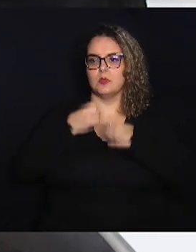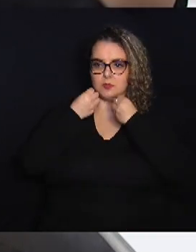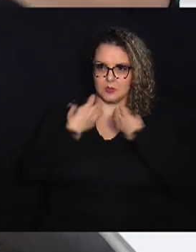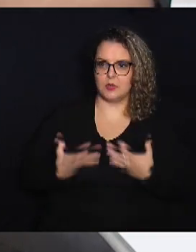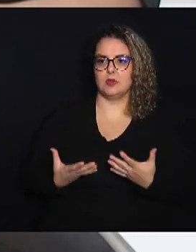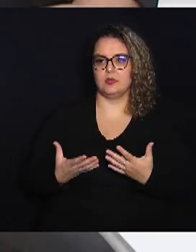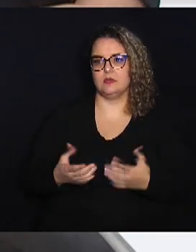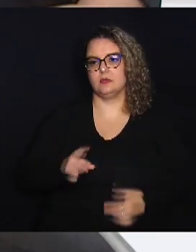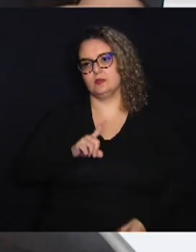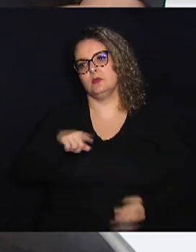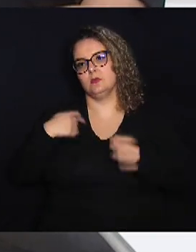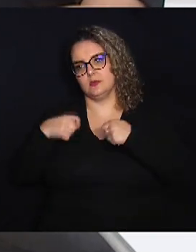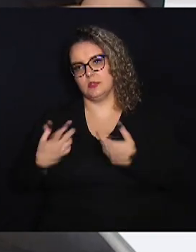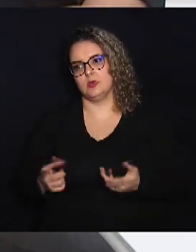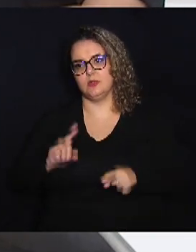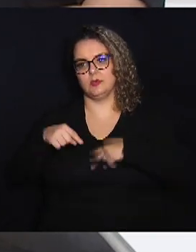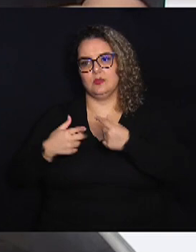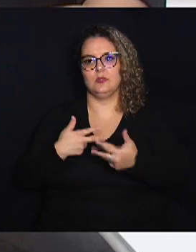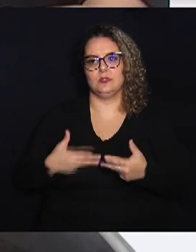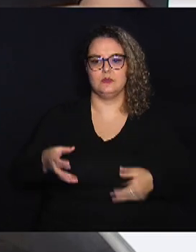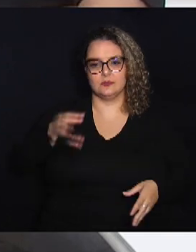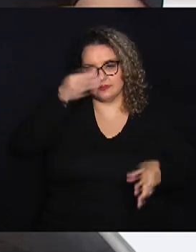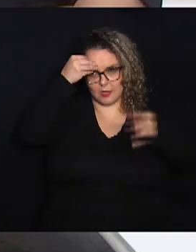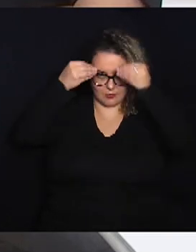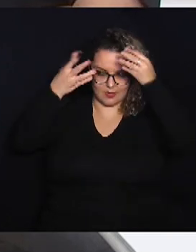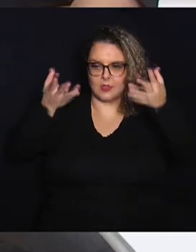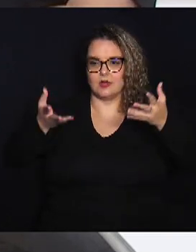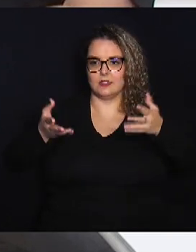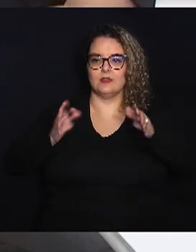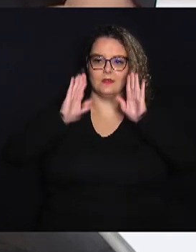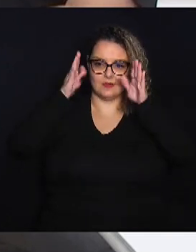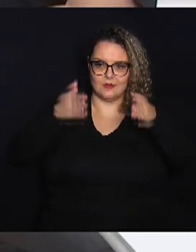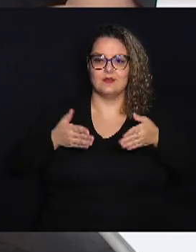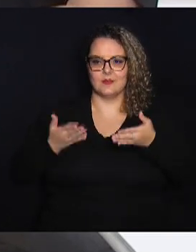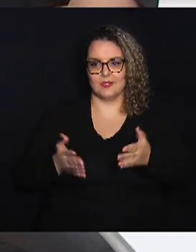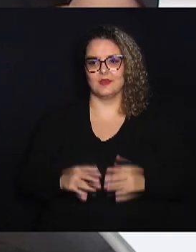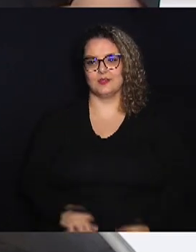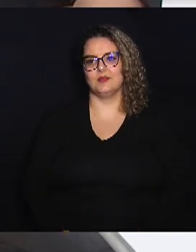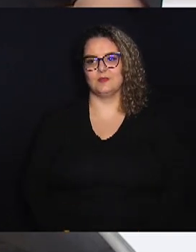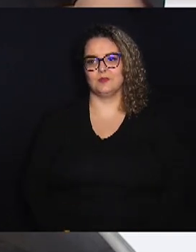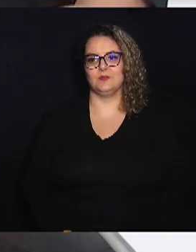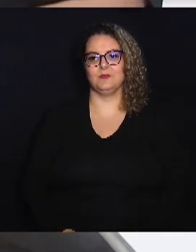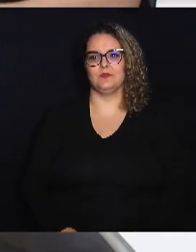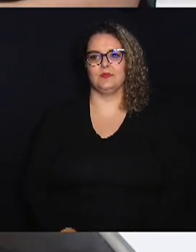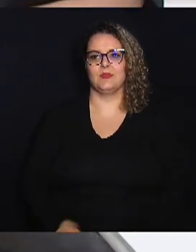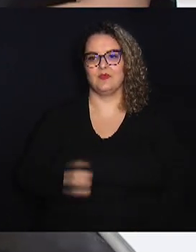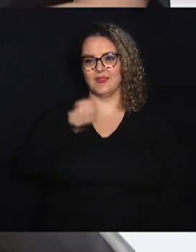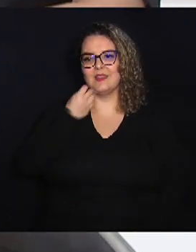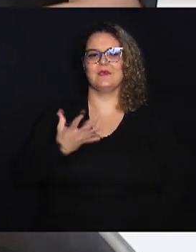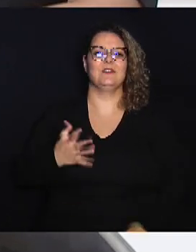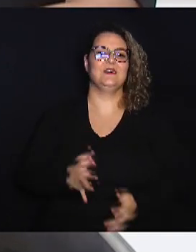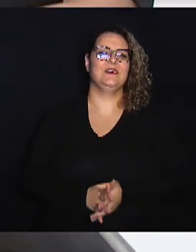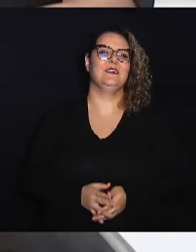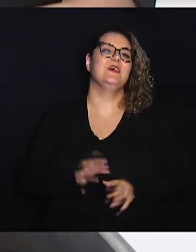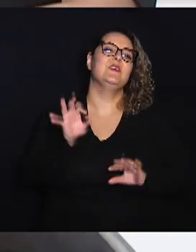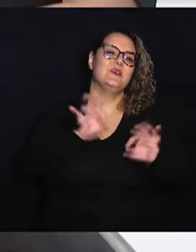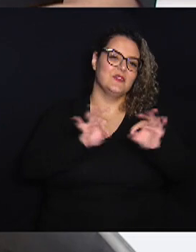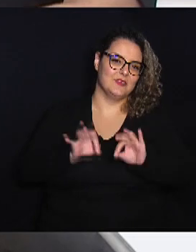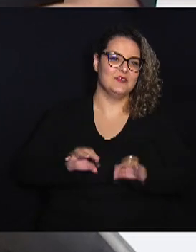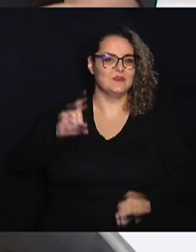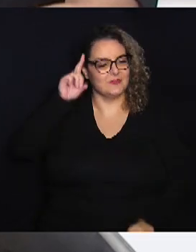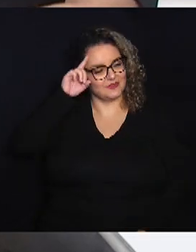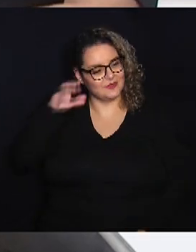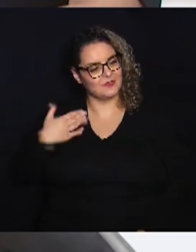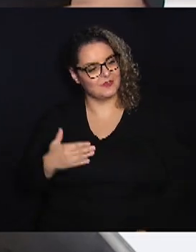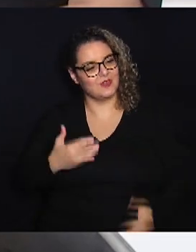sem precisar ter outras coisas na cabeça. Claro. Então foquem nisso aí que vai dar bom. Organização e rotina, né?